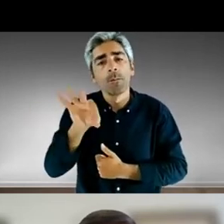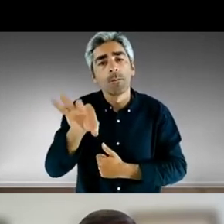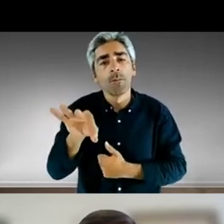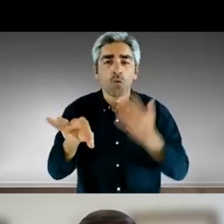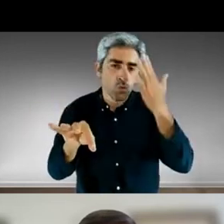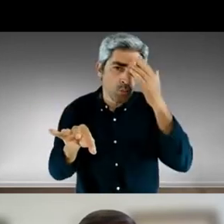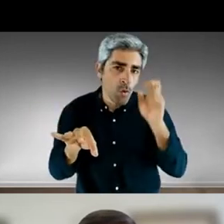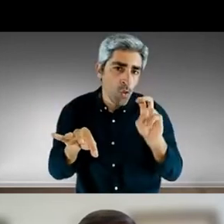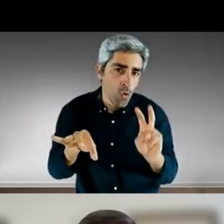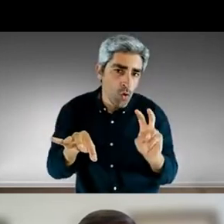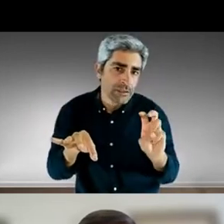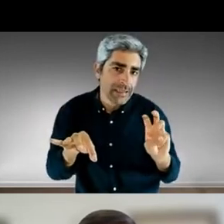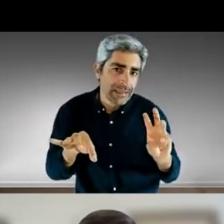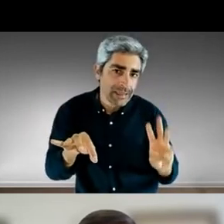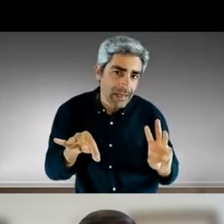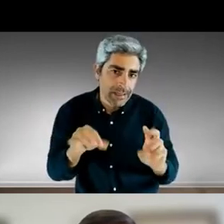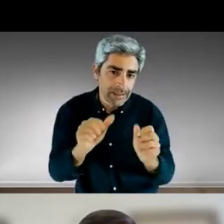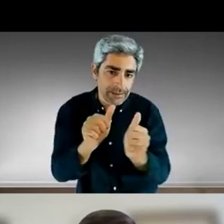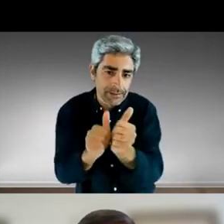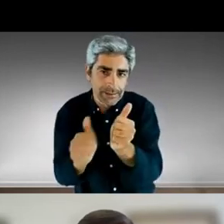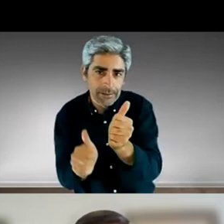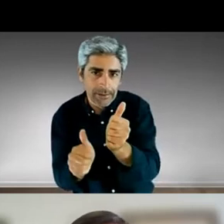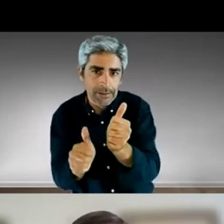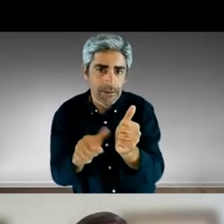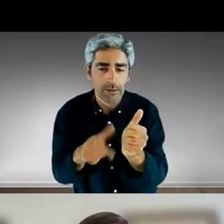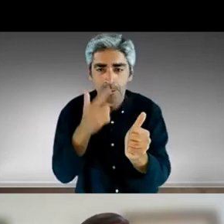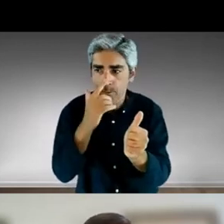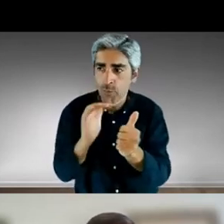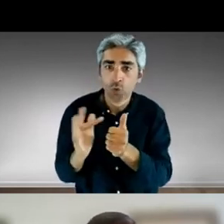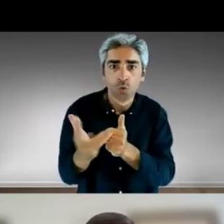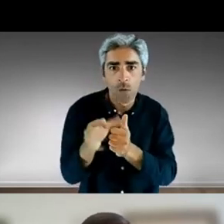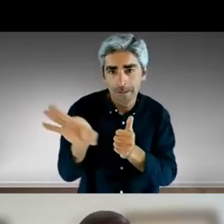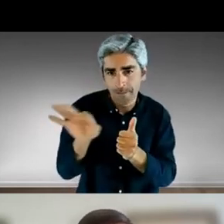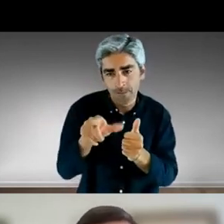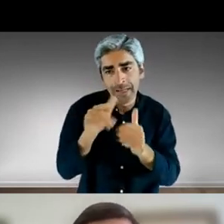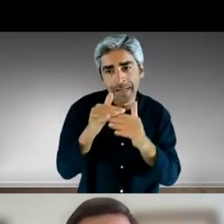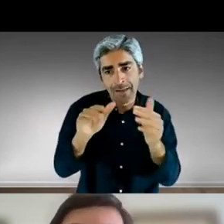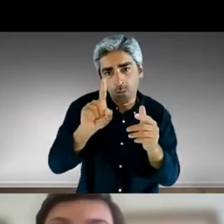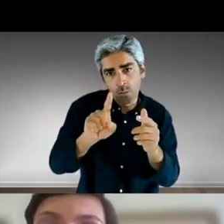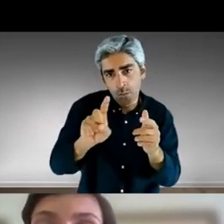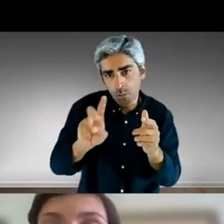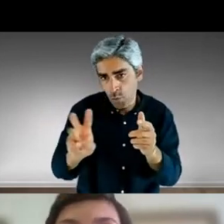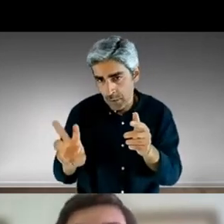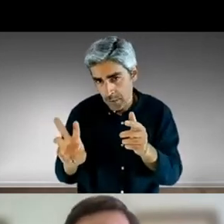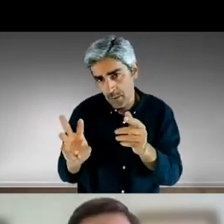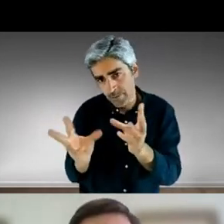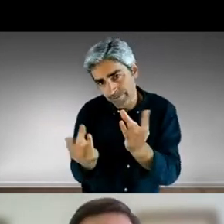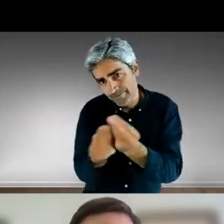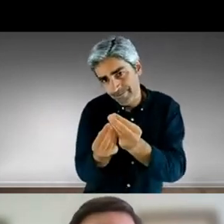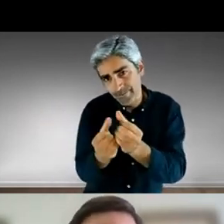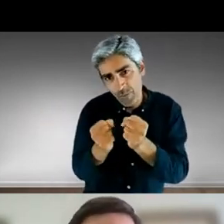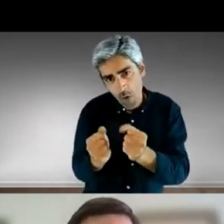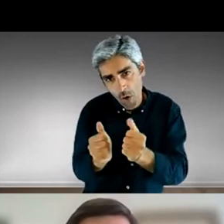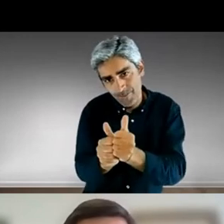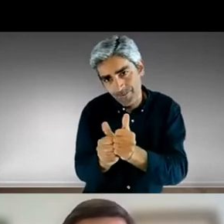e números 3, quem os rodeia em termos hierárquicos mais forte, também pode